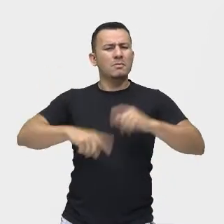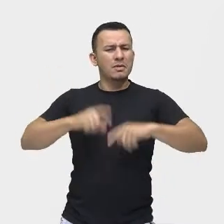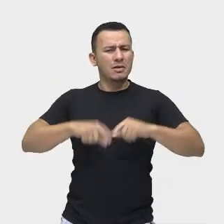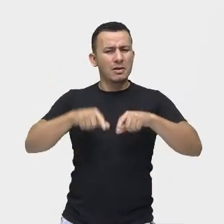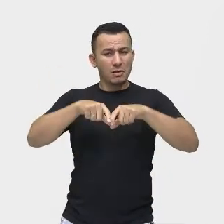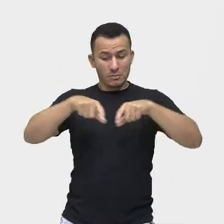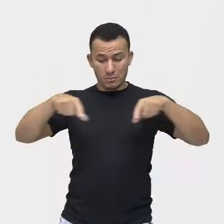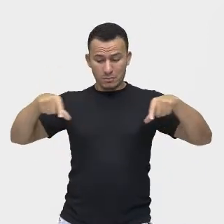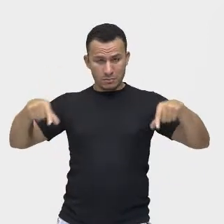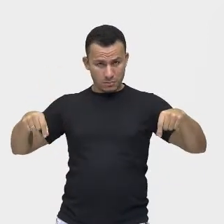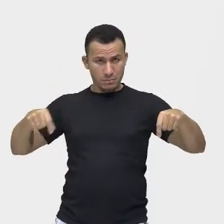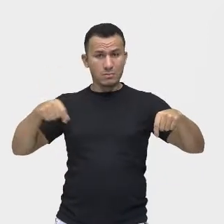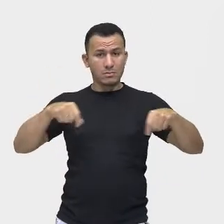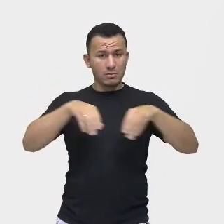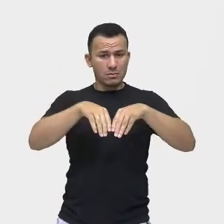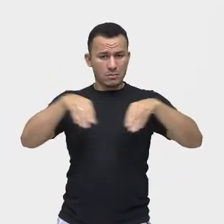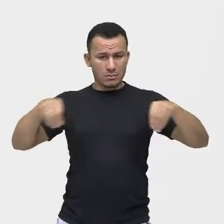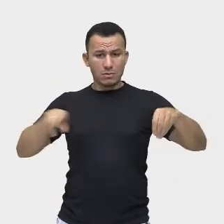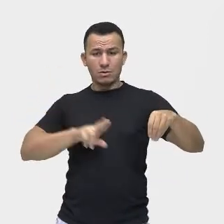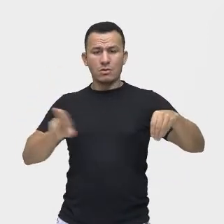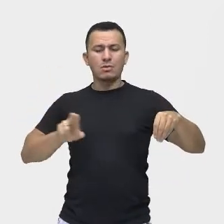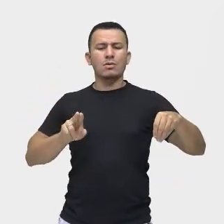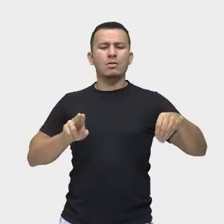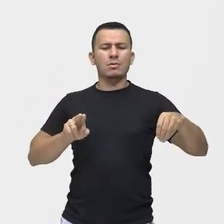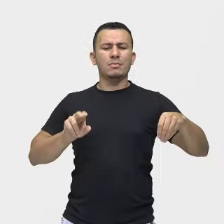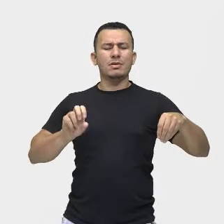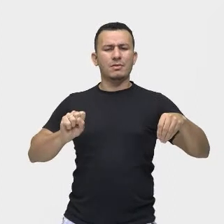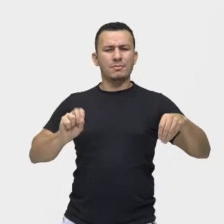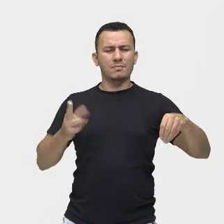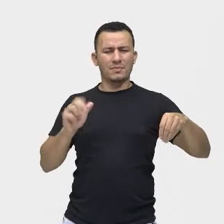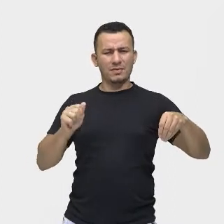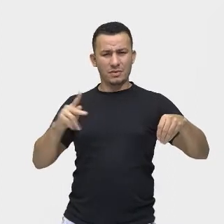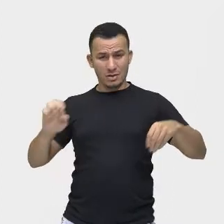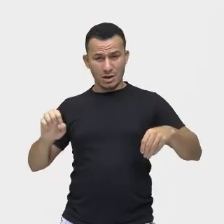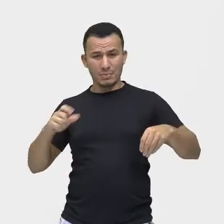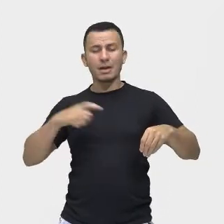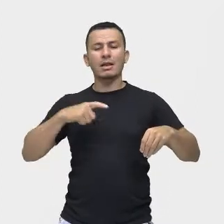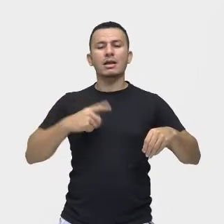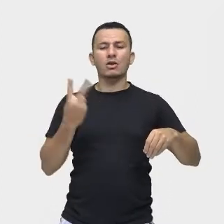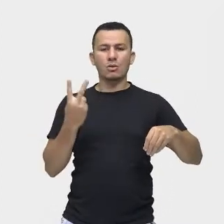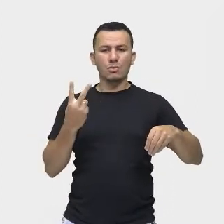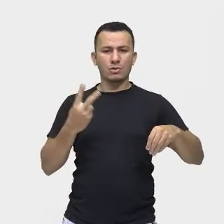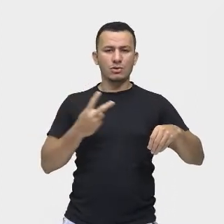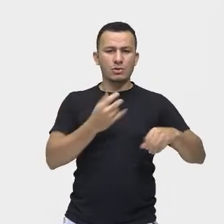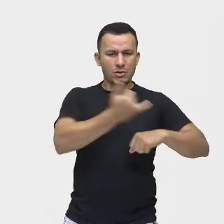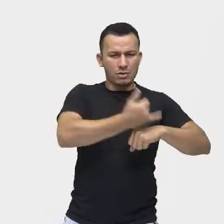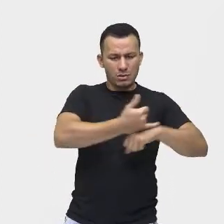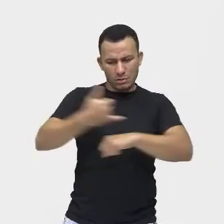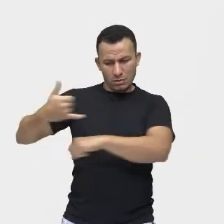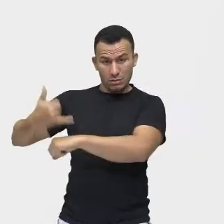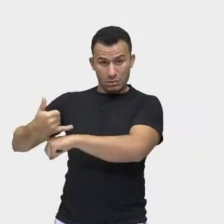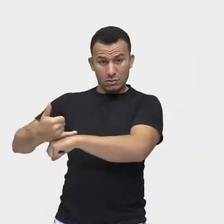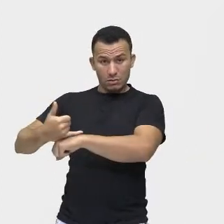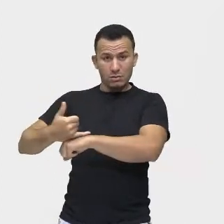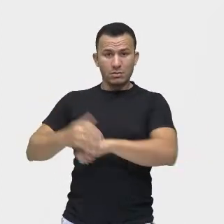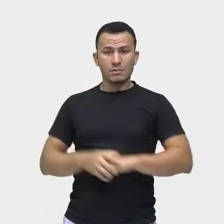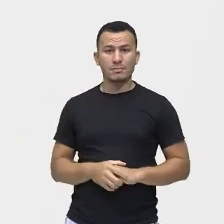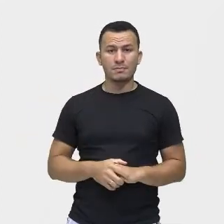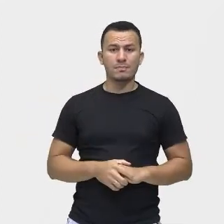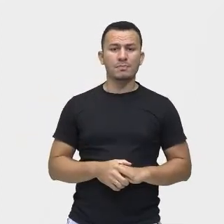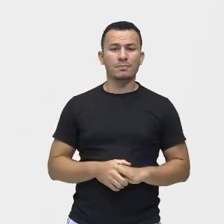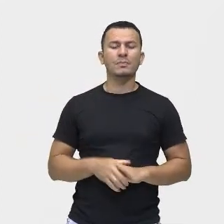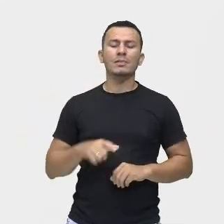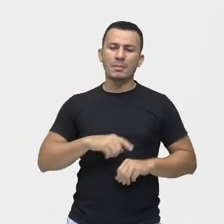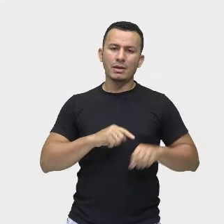prancha, que é chamada de shape, que possui 2 eixos, chamado trucks. Eles também